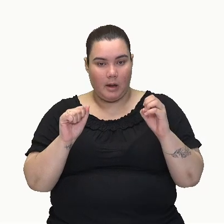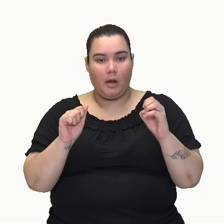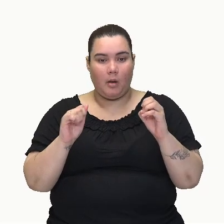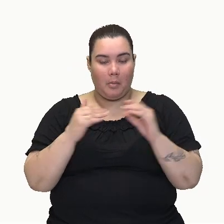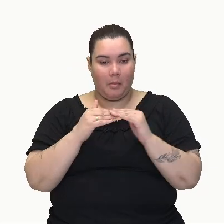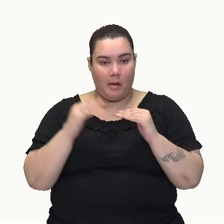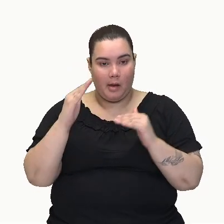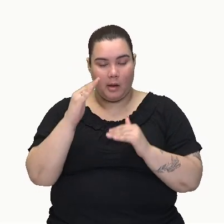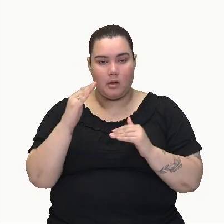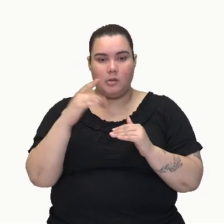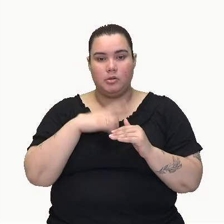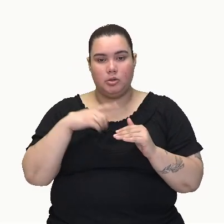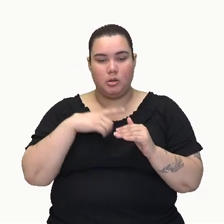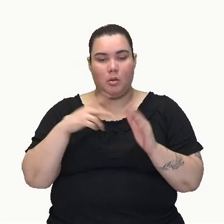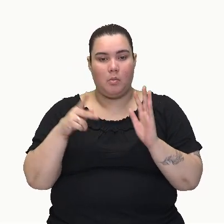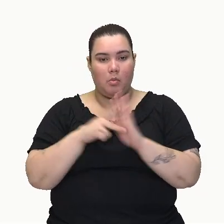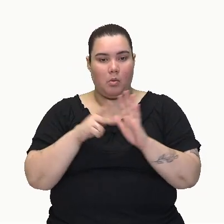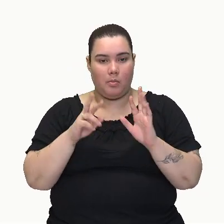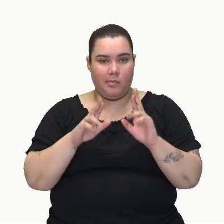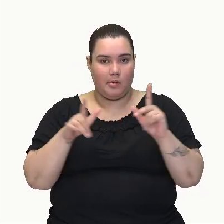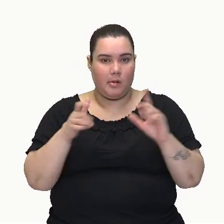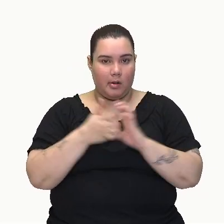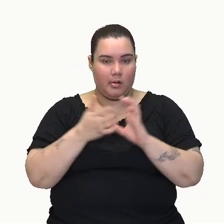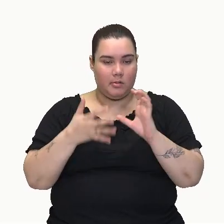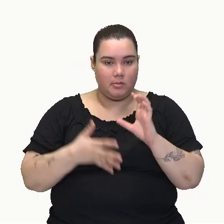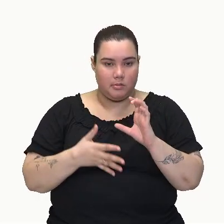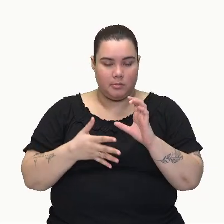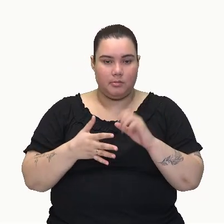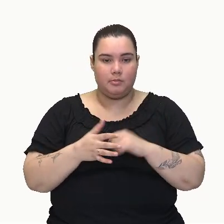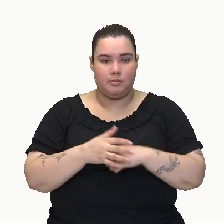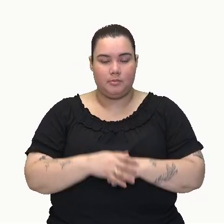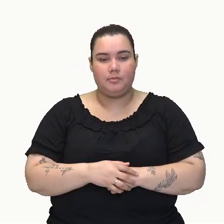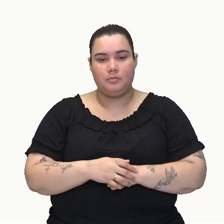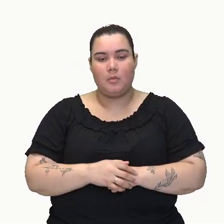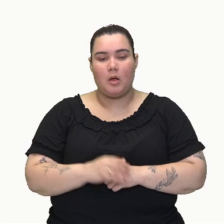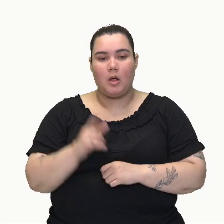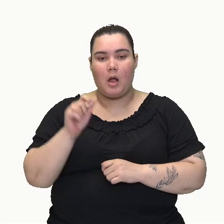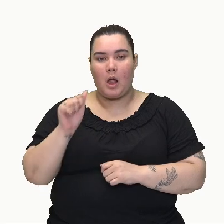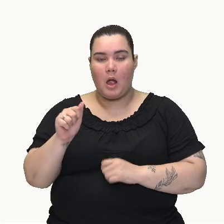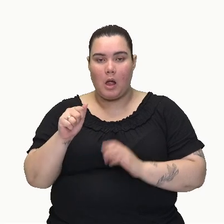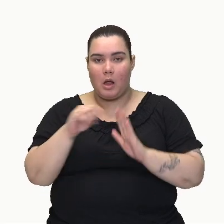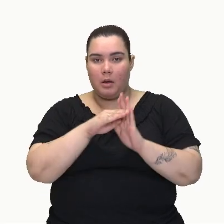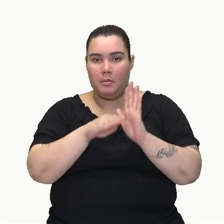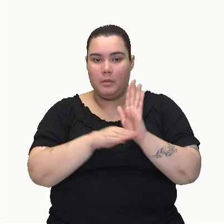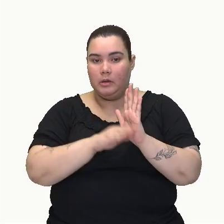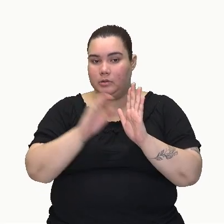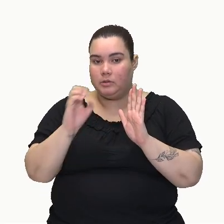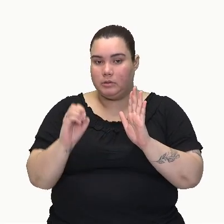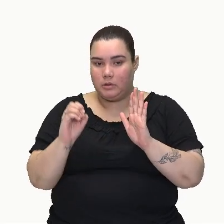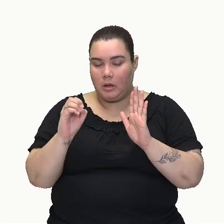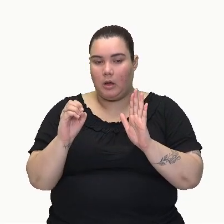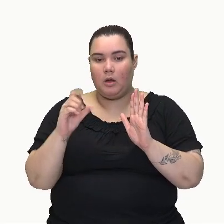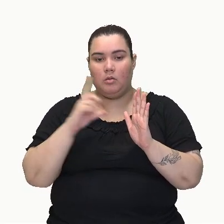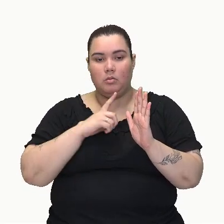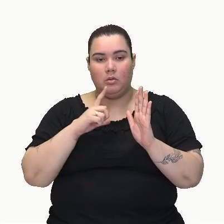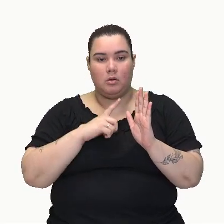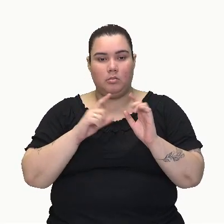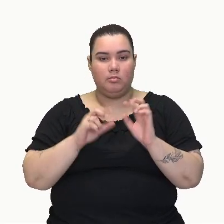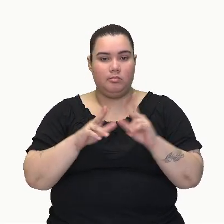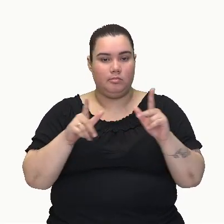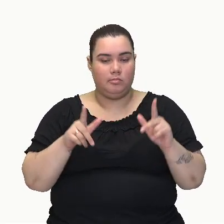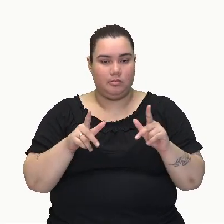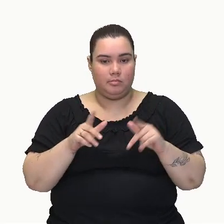cima. Quando o coeficiente for menor do que 0, concavidade voltada para baixo, tá? Não esqueçam aí